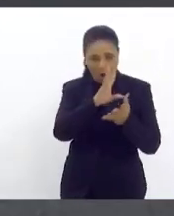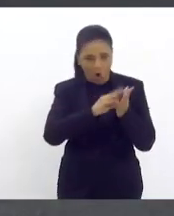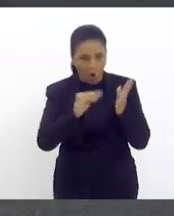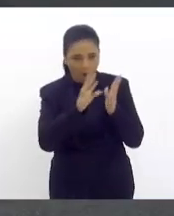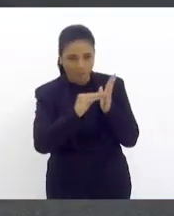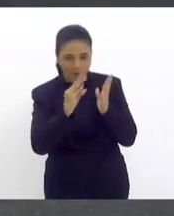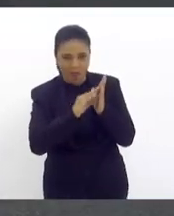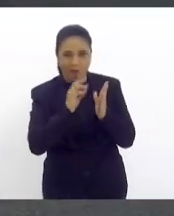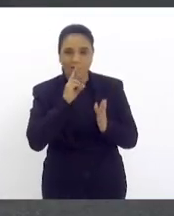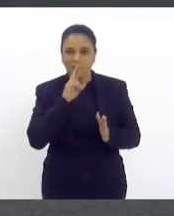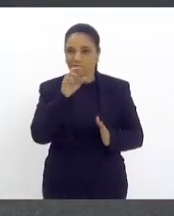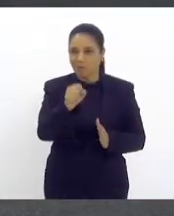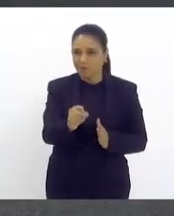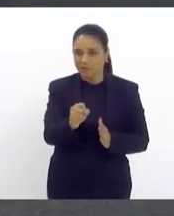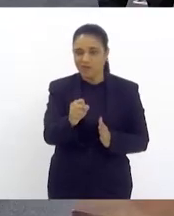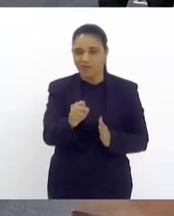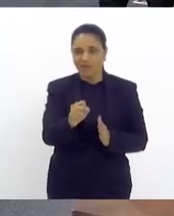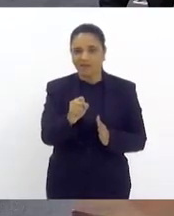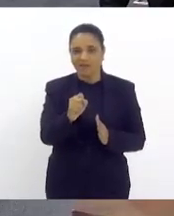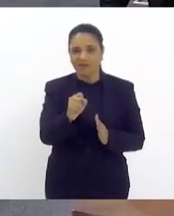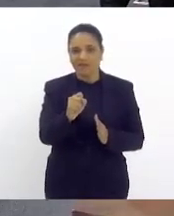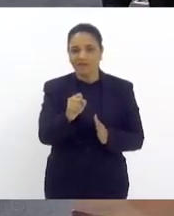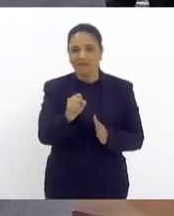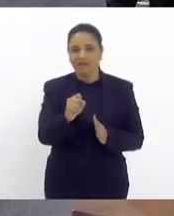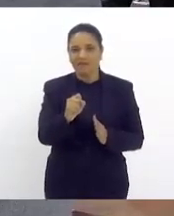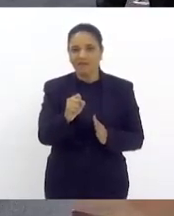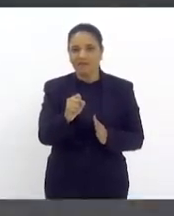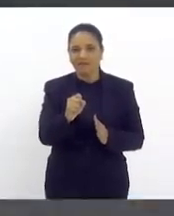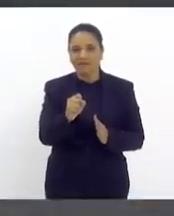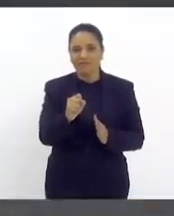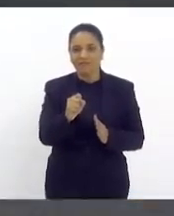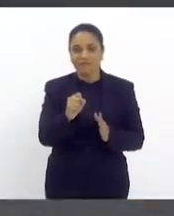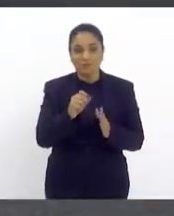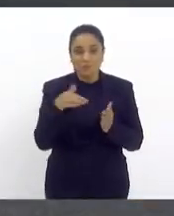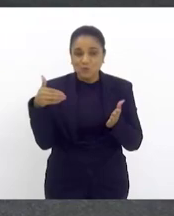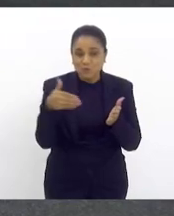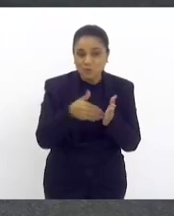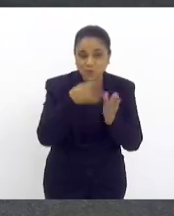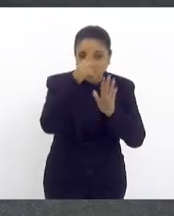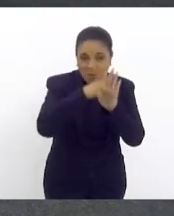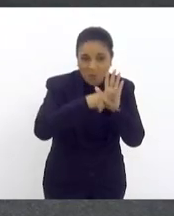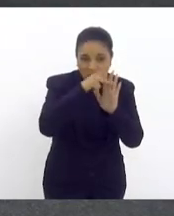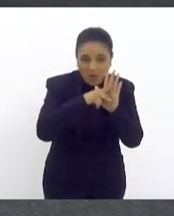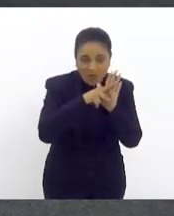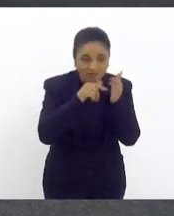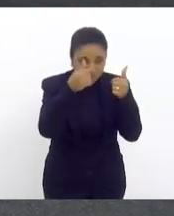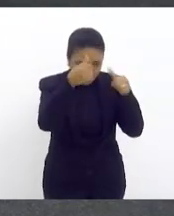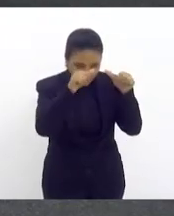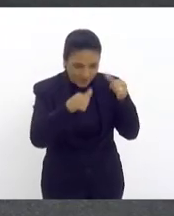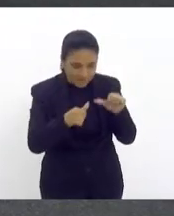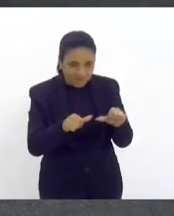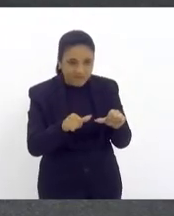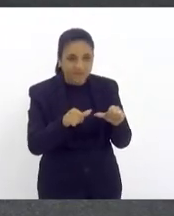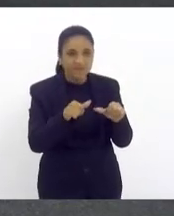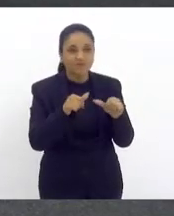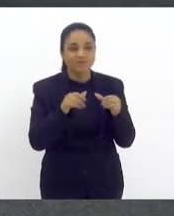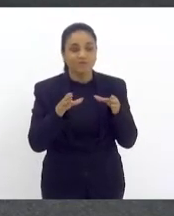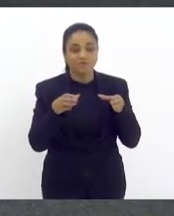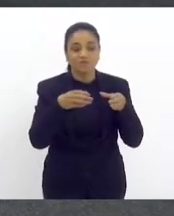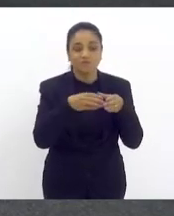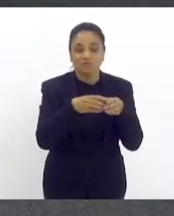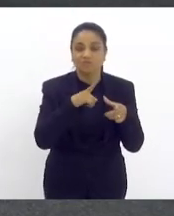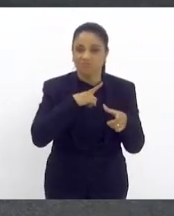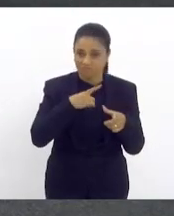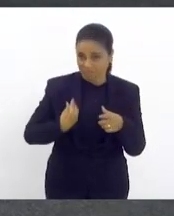Rodrigo Amorim bem no último projeto de verificação em homenagem ao